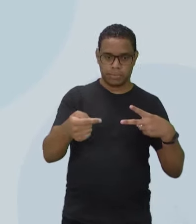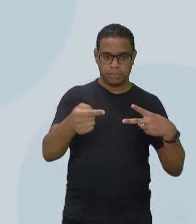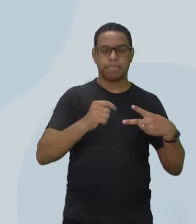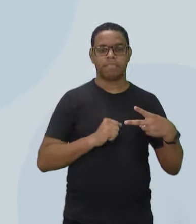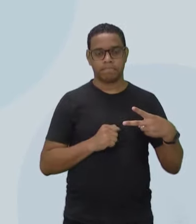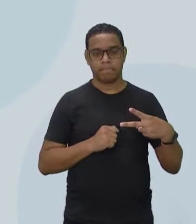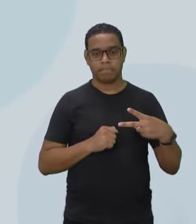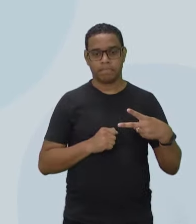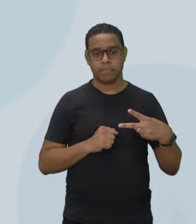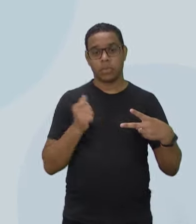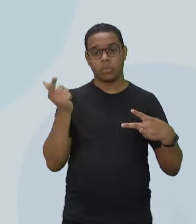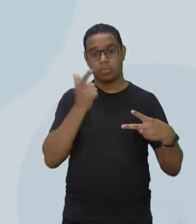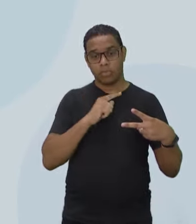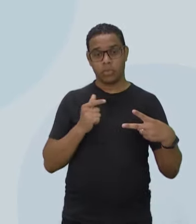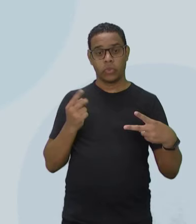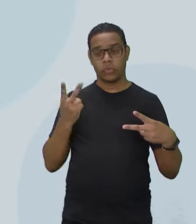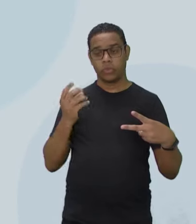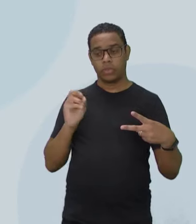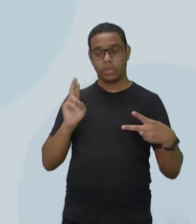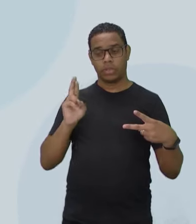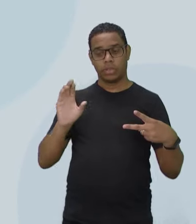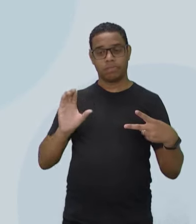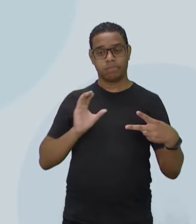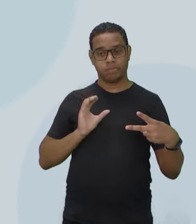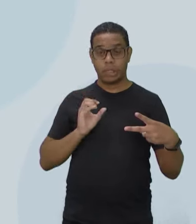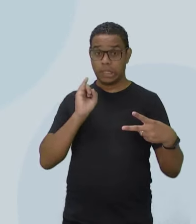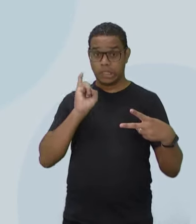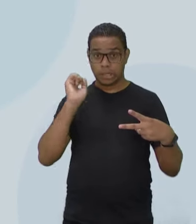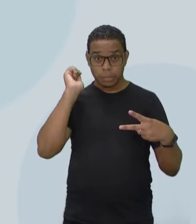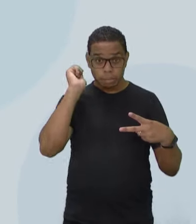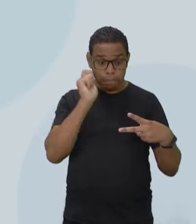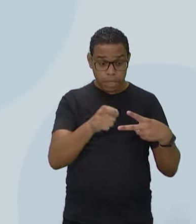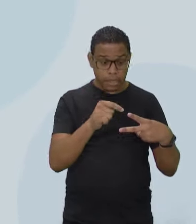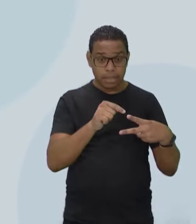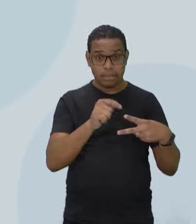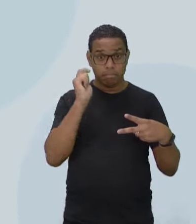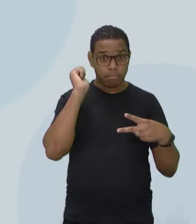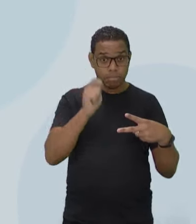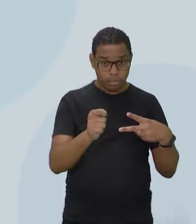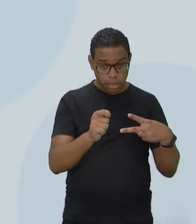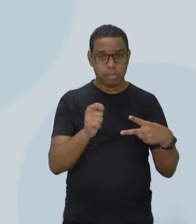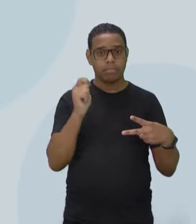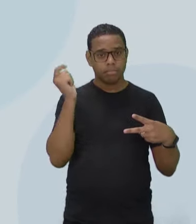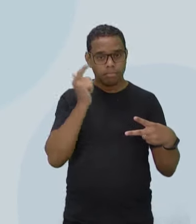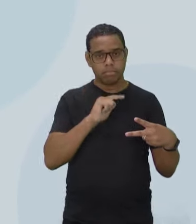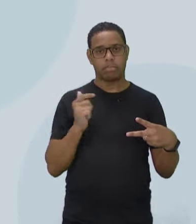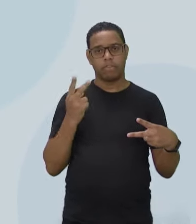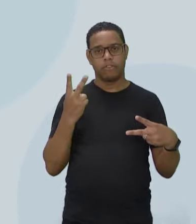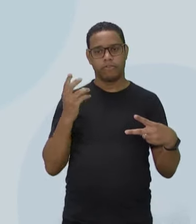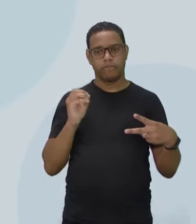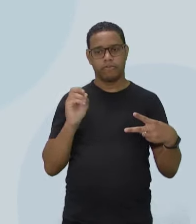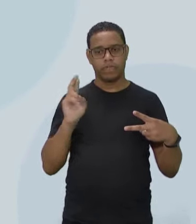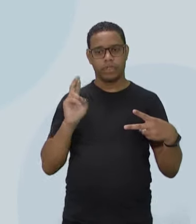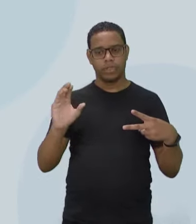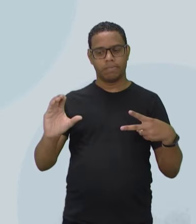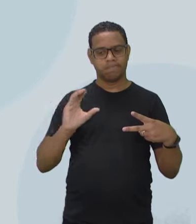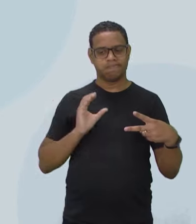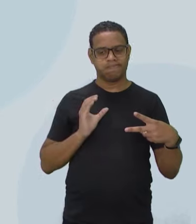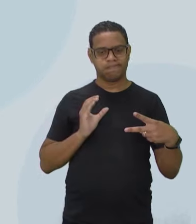E ainda ganha um bônus de R$20. Então, quem pagasse a conta aí, ó, ia pagar